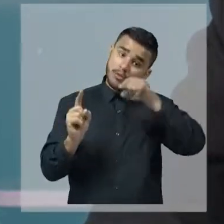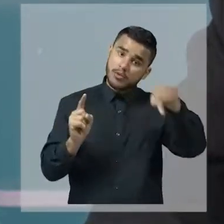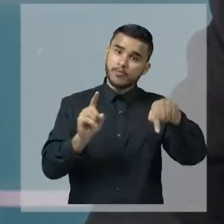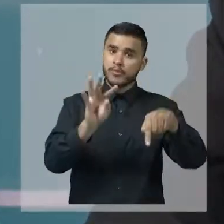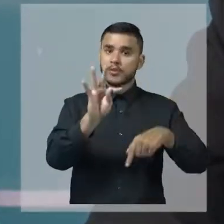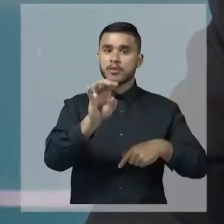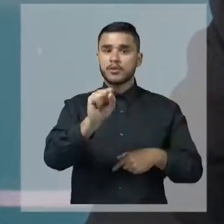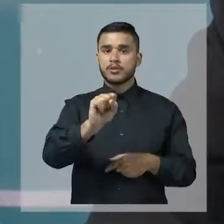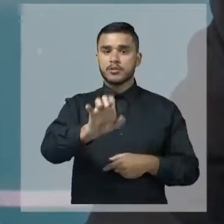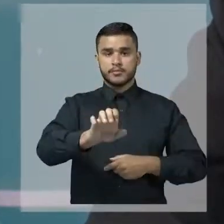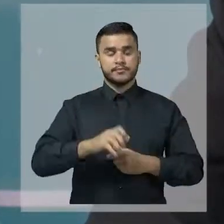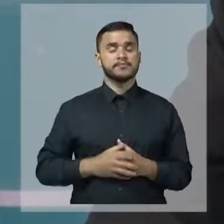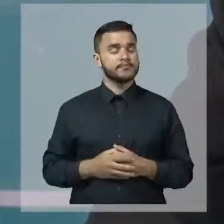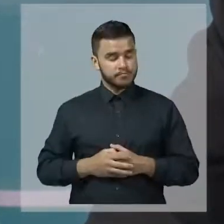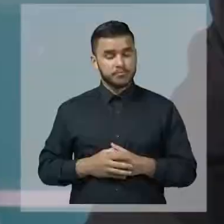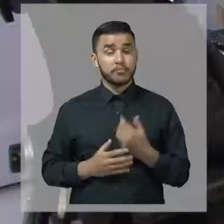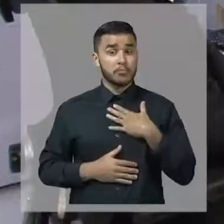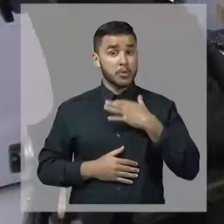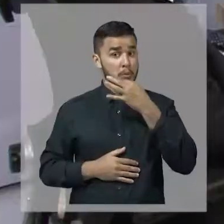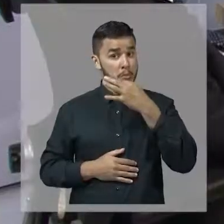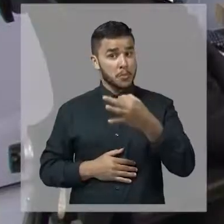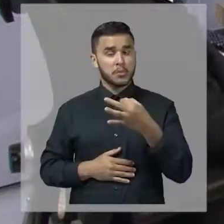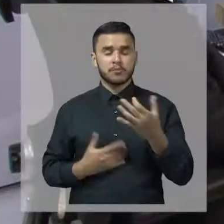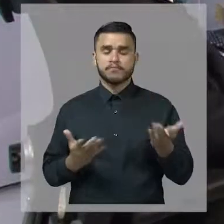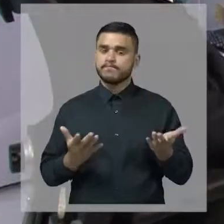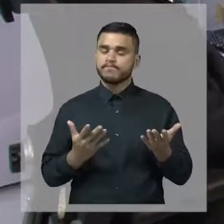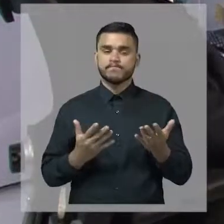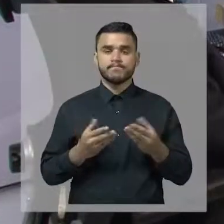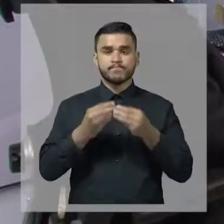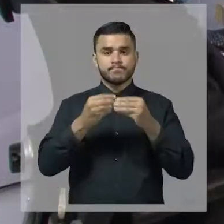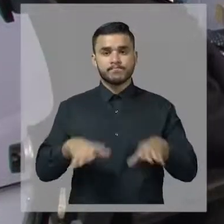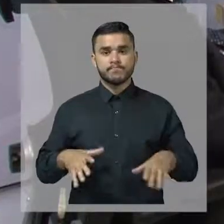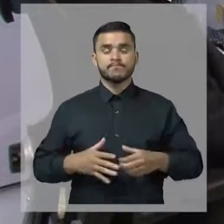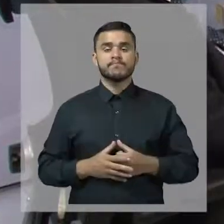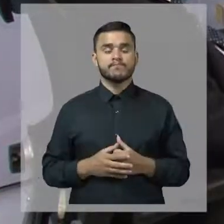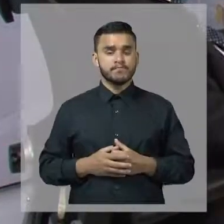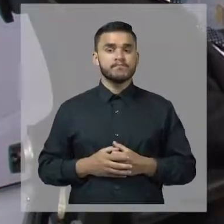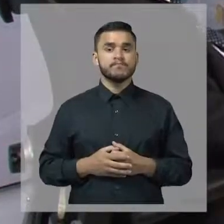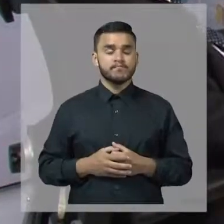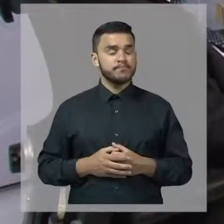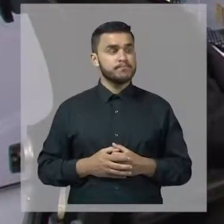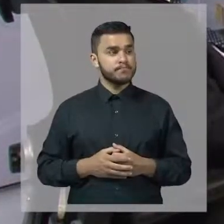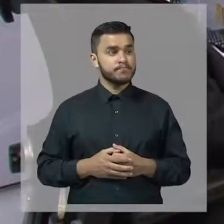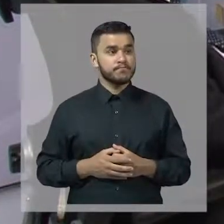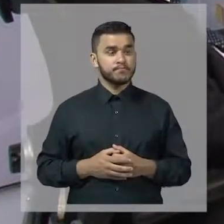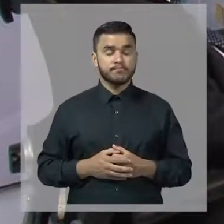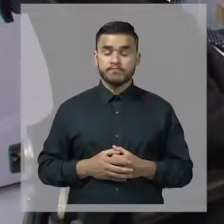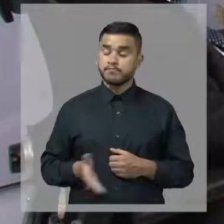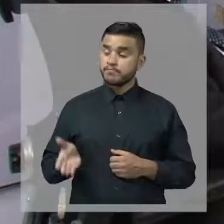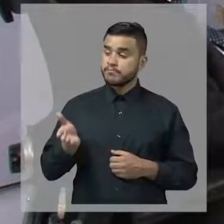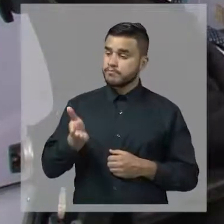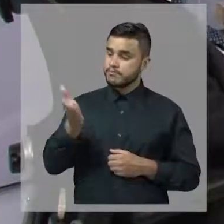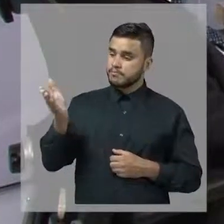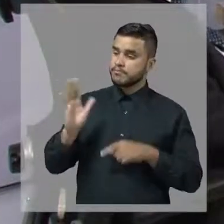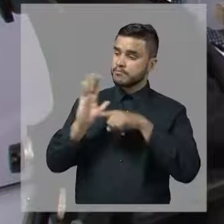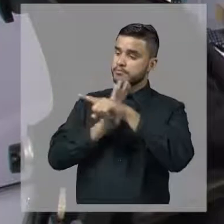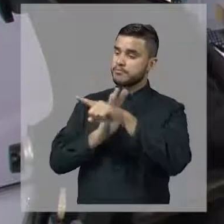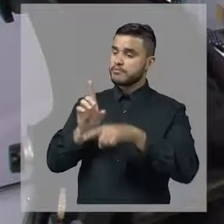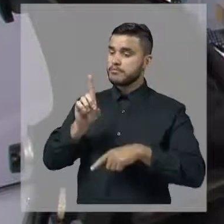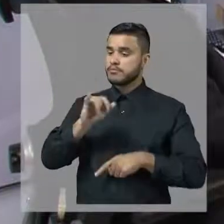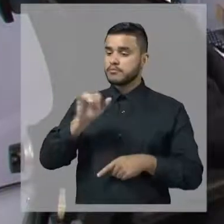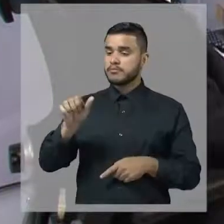Portanto, a minha opinião é que essa decisão foi infeliz. Djalma Pinto, para você, qual é a sua